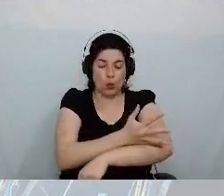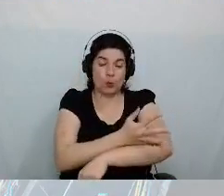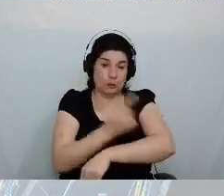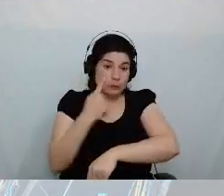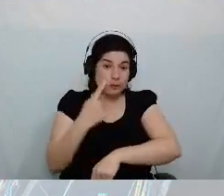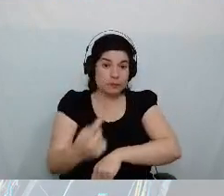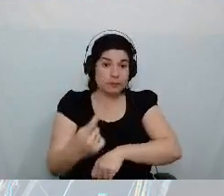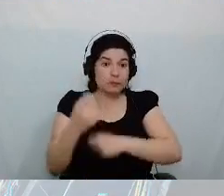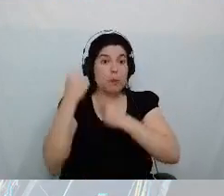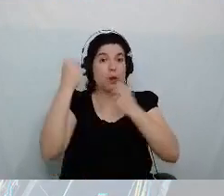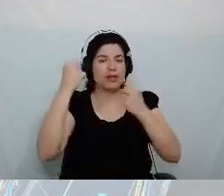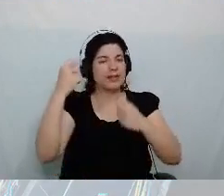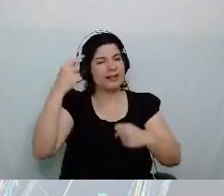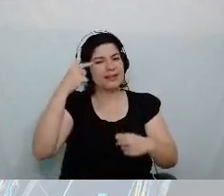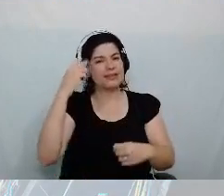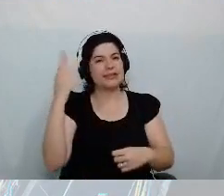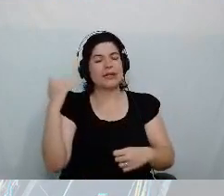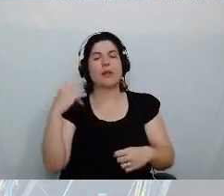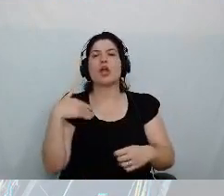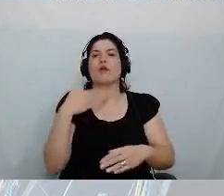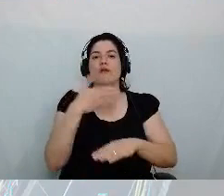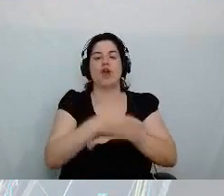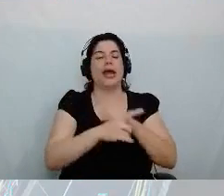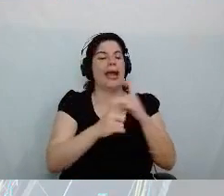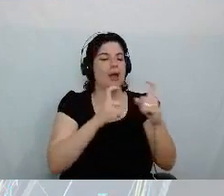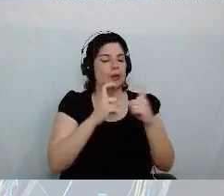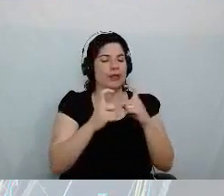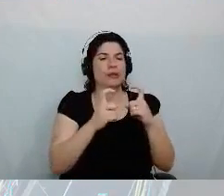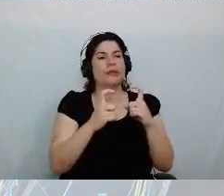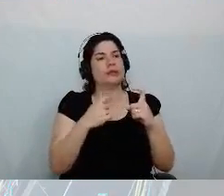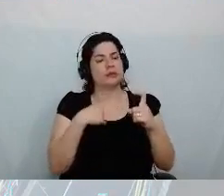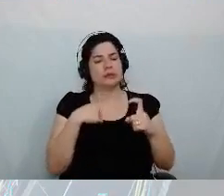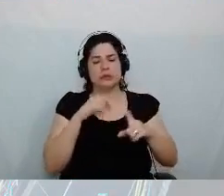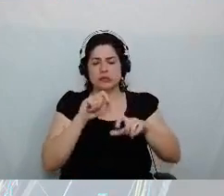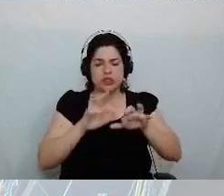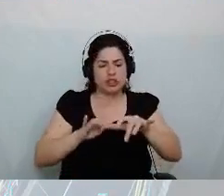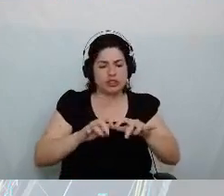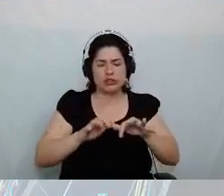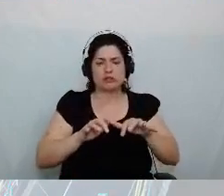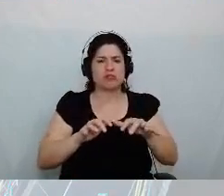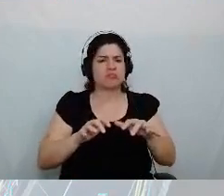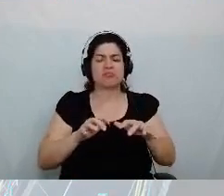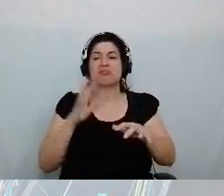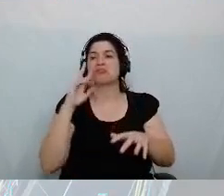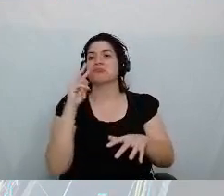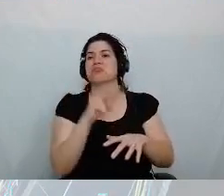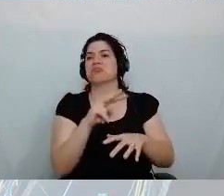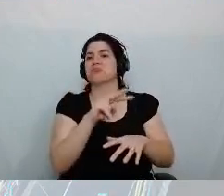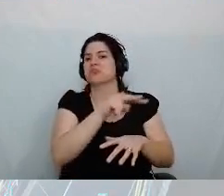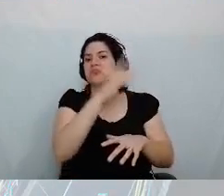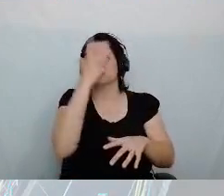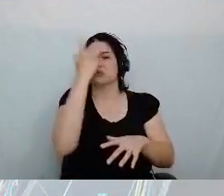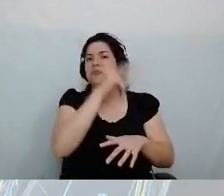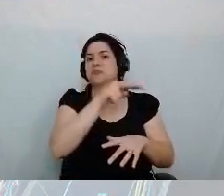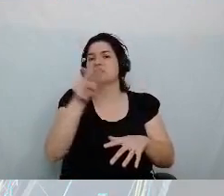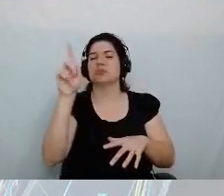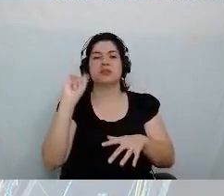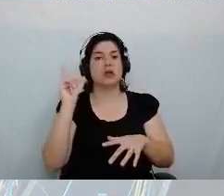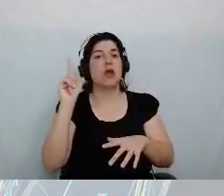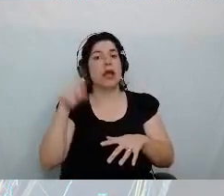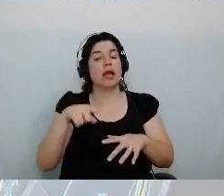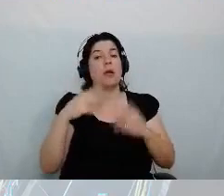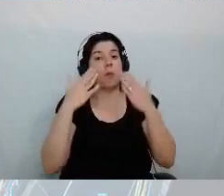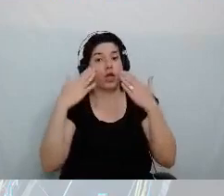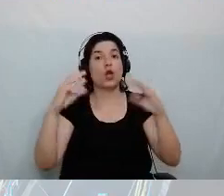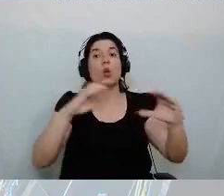Sabe aquela vibe de, entrei numa reunião aqui, não tô aqui digitando no computador, não estou nem olhando para as pessoas? Isso está comunicando,